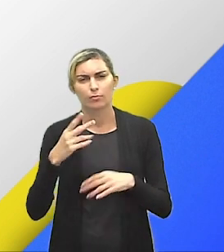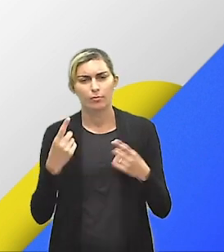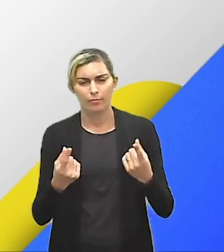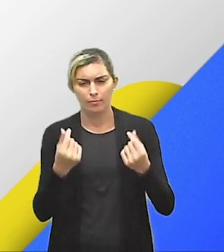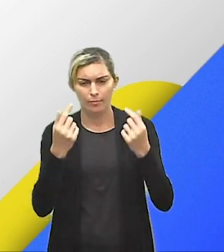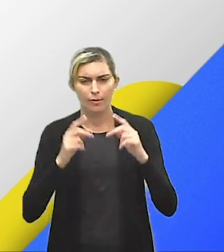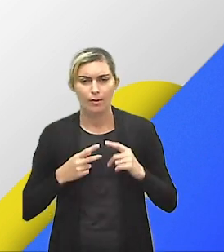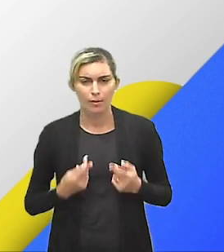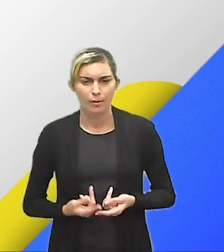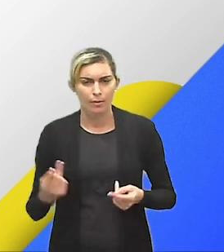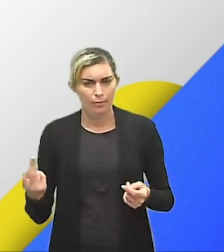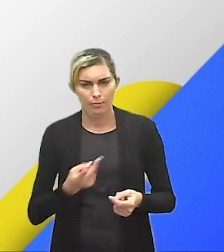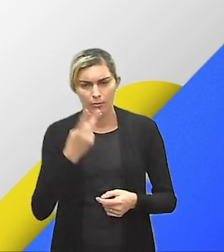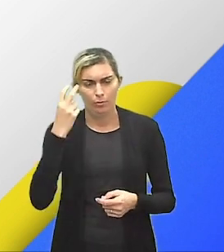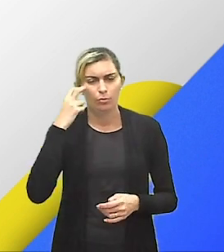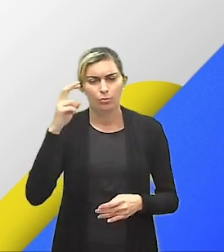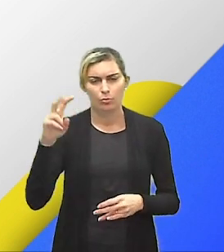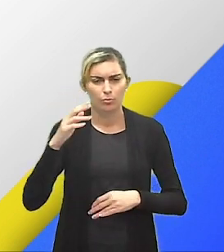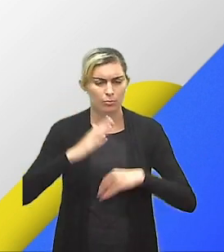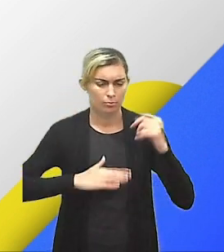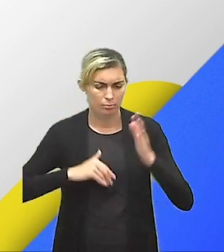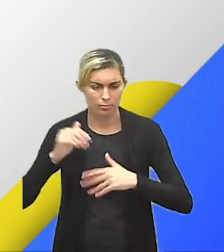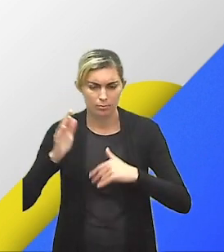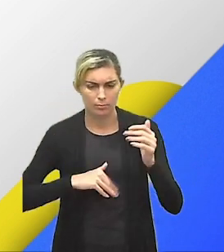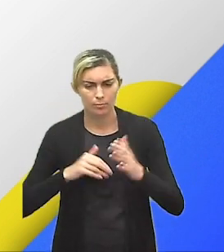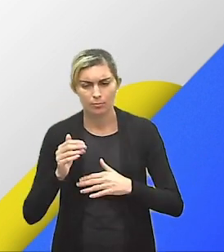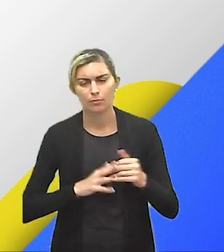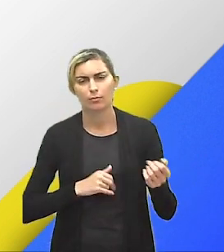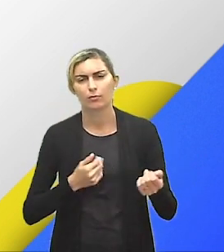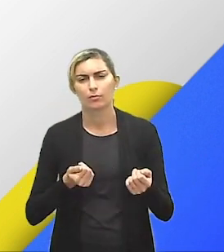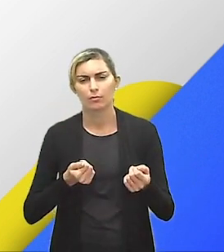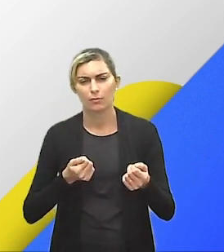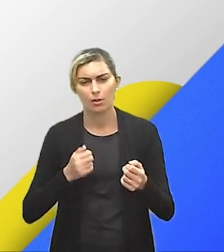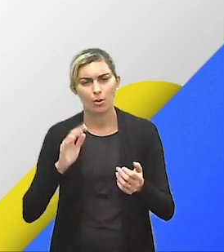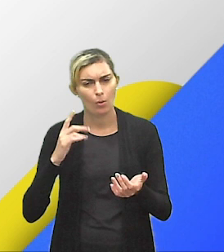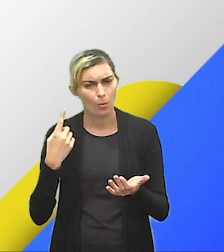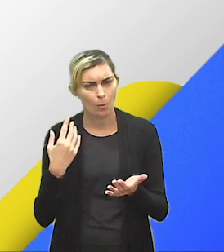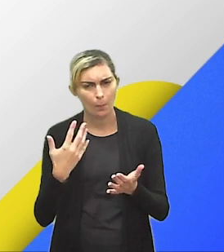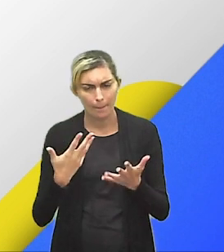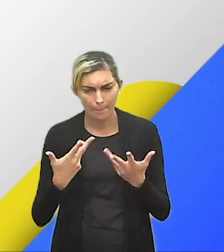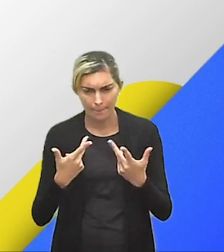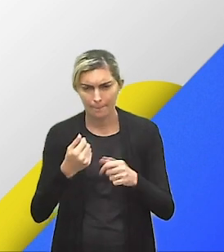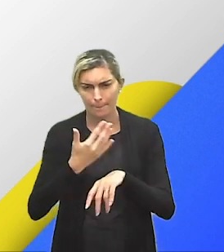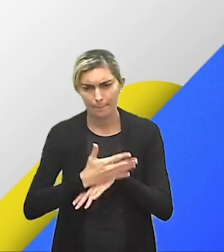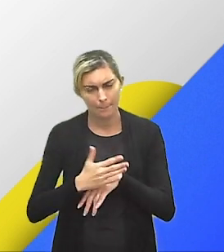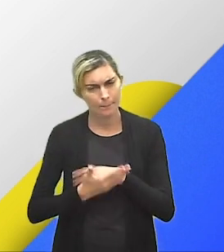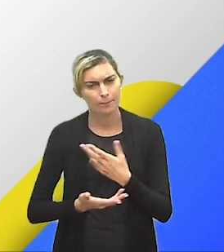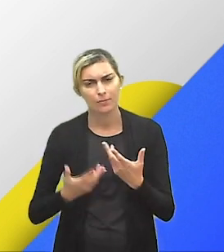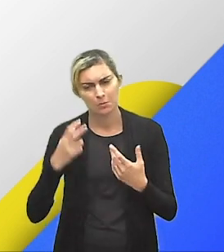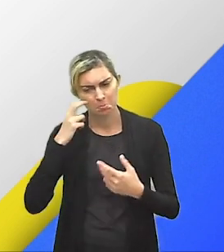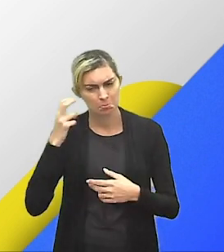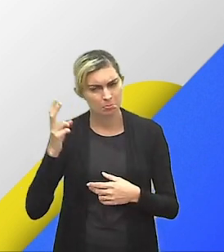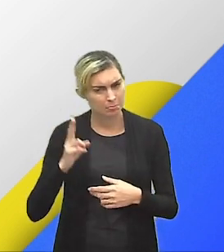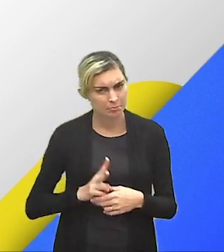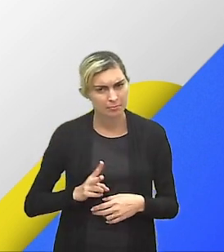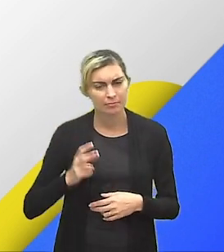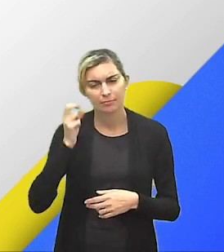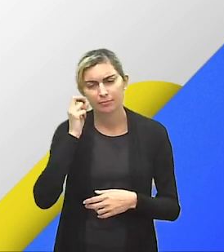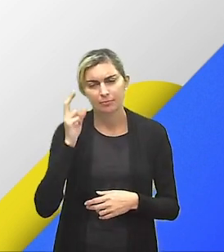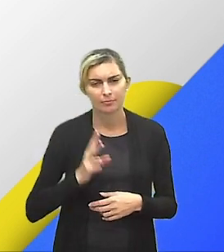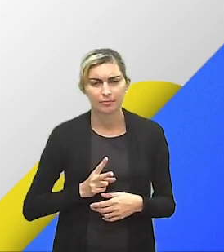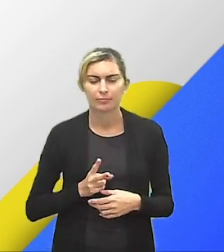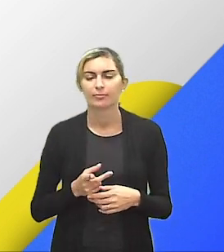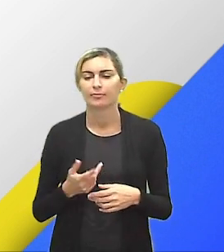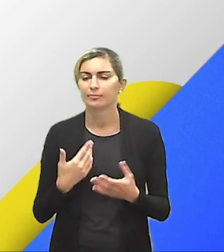valores culturais, talentos, habilidades, comprometimentos, competências, as expertises, né, que a gente vinha